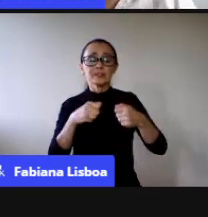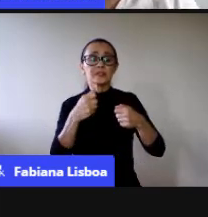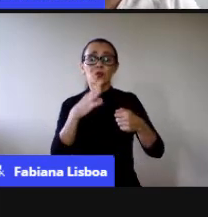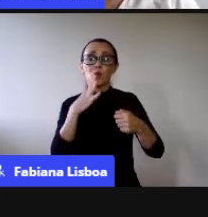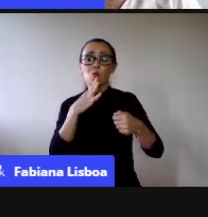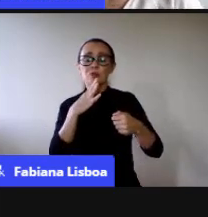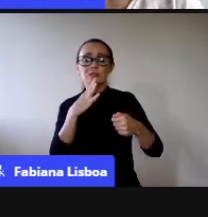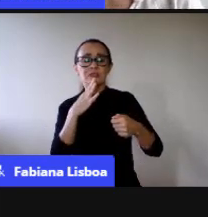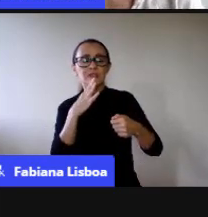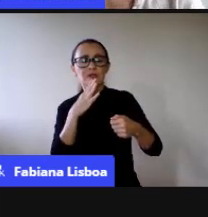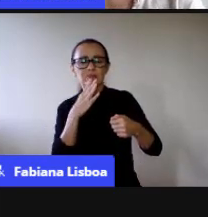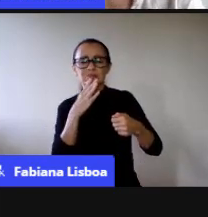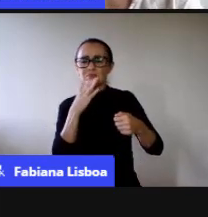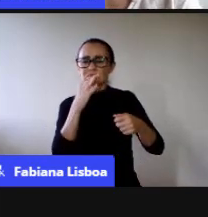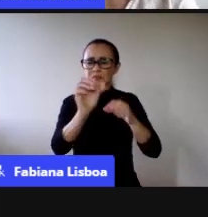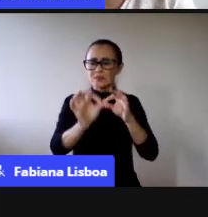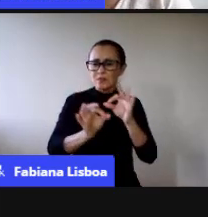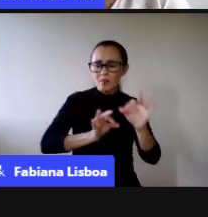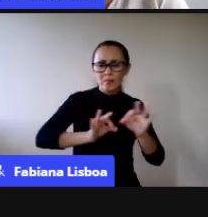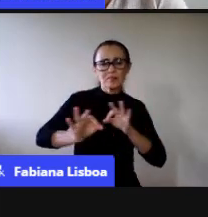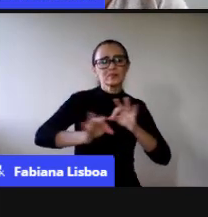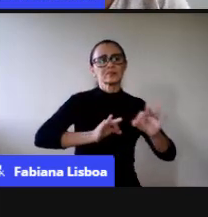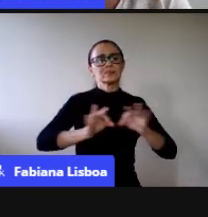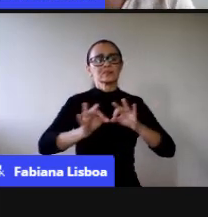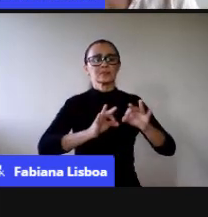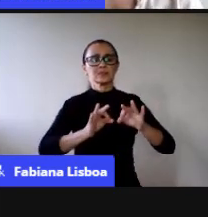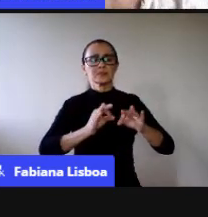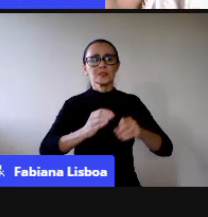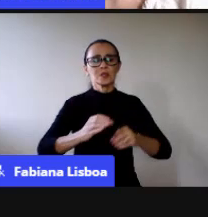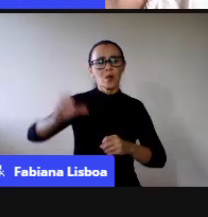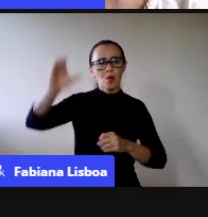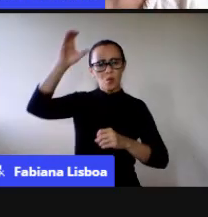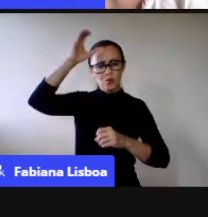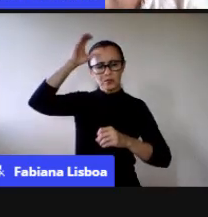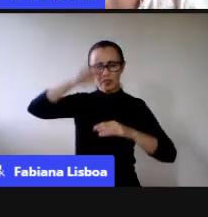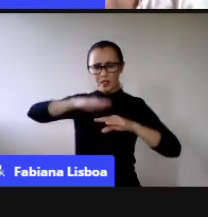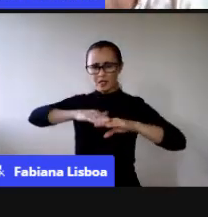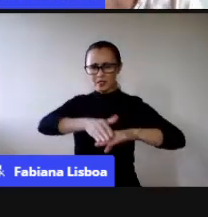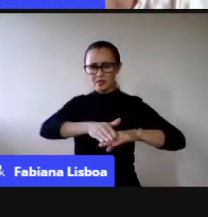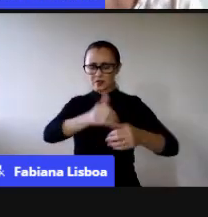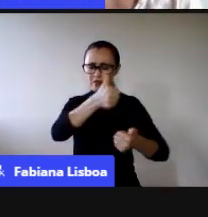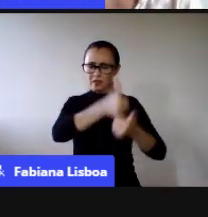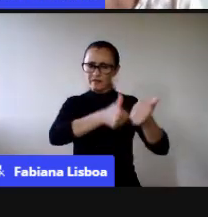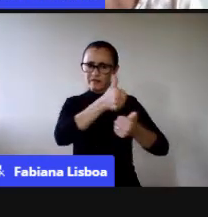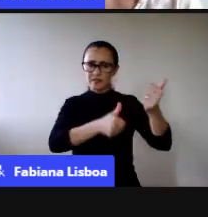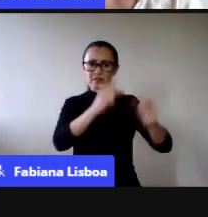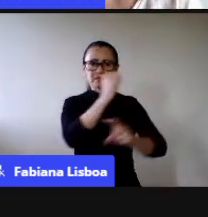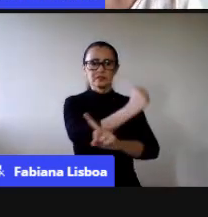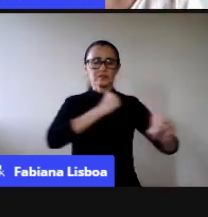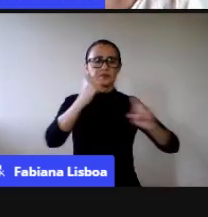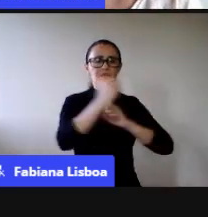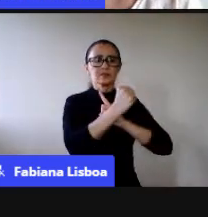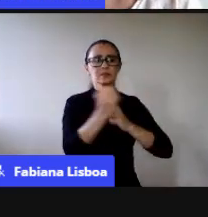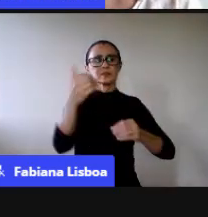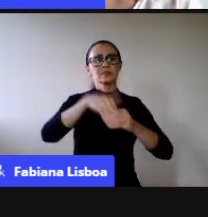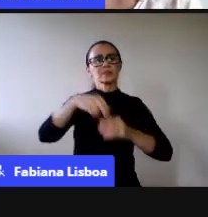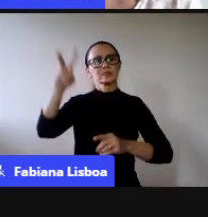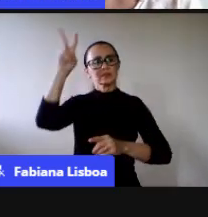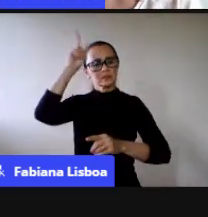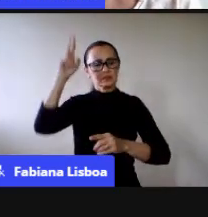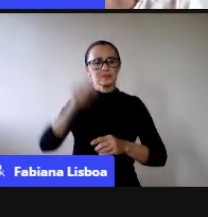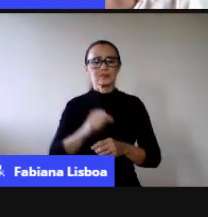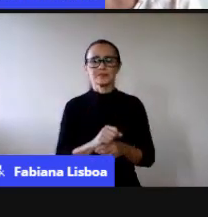povos indígenas e constituir uma consciência crítica e reflexiva da sociedade e da história. Então, após